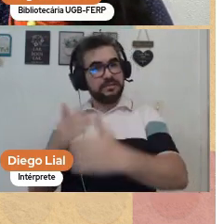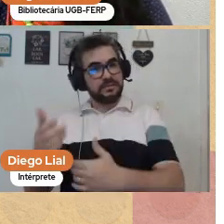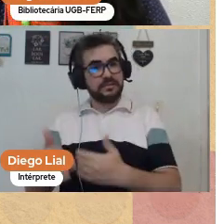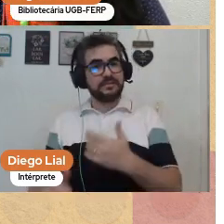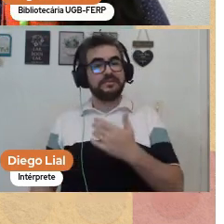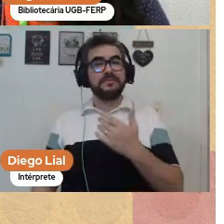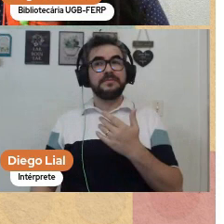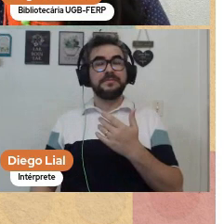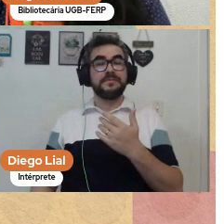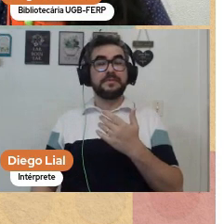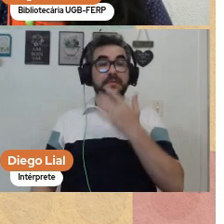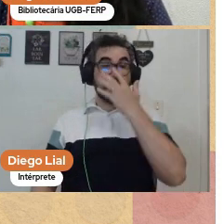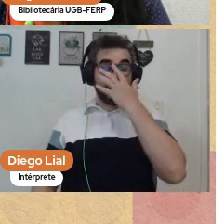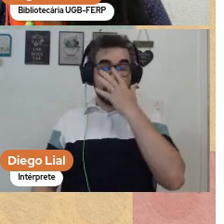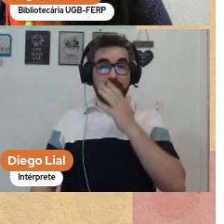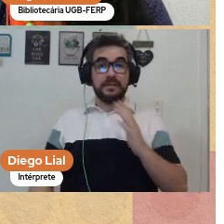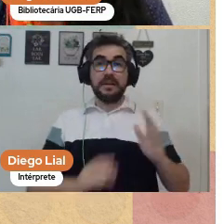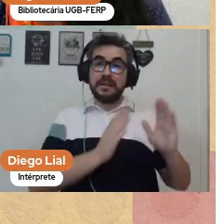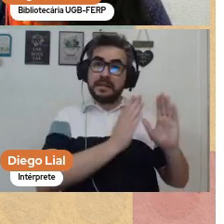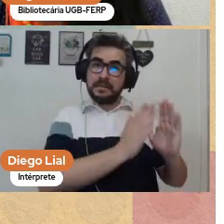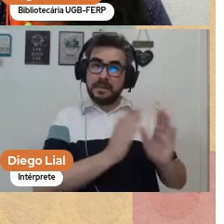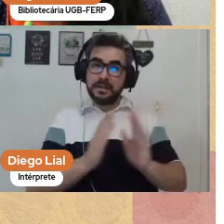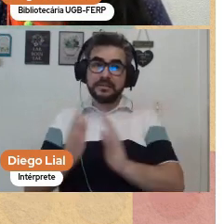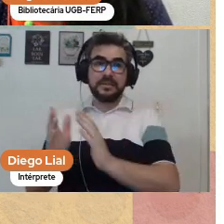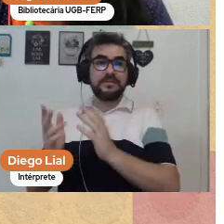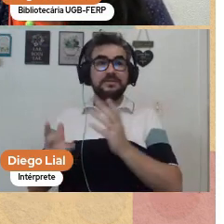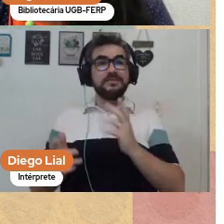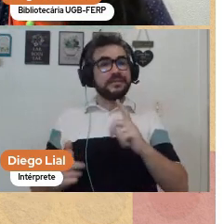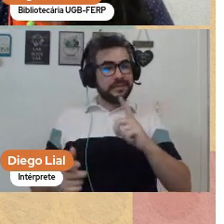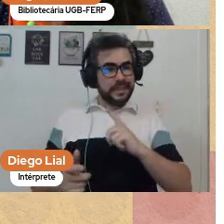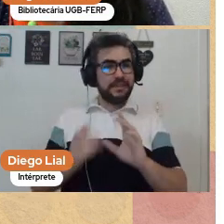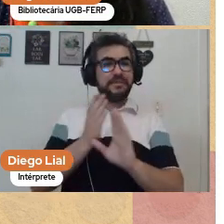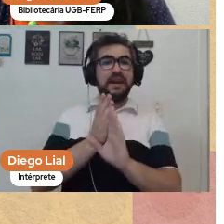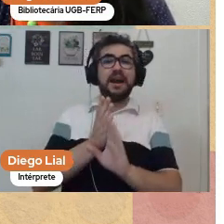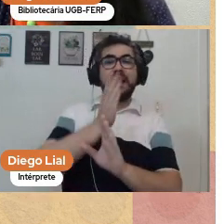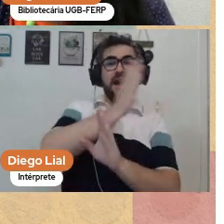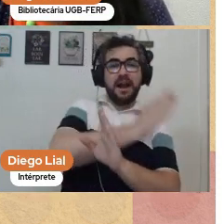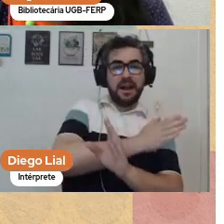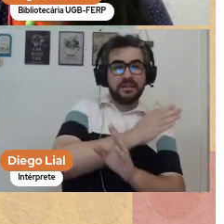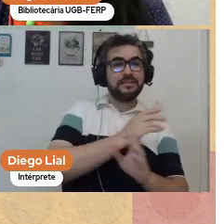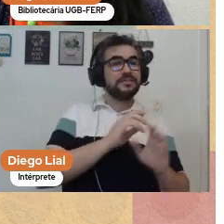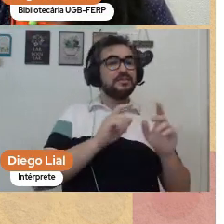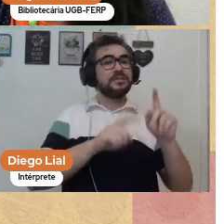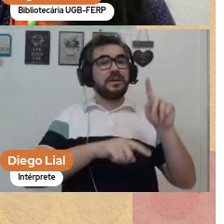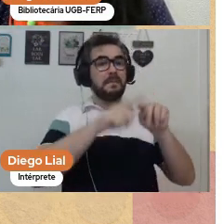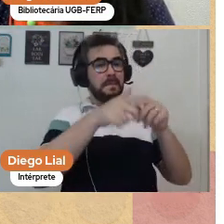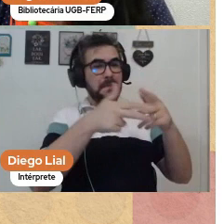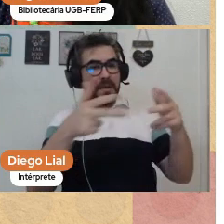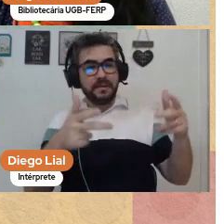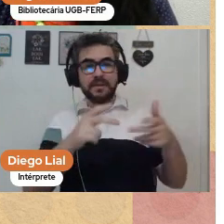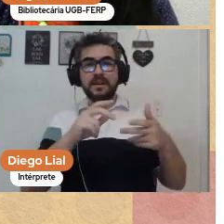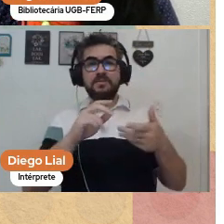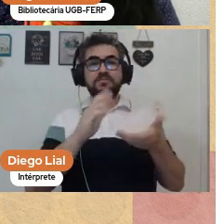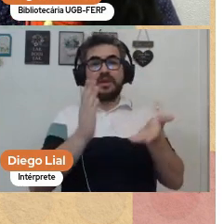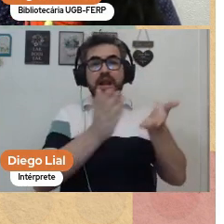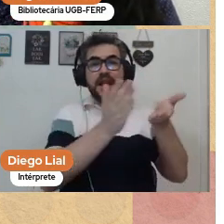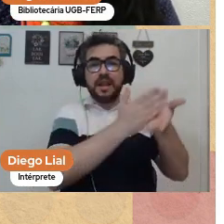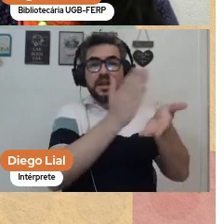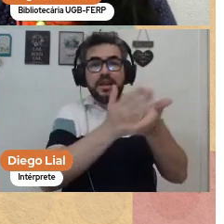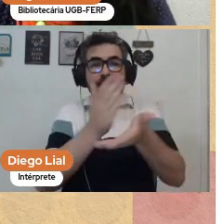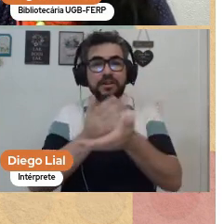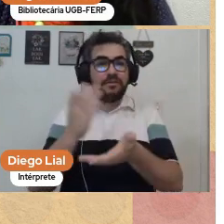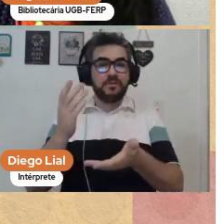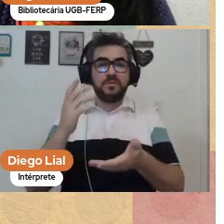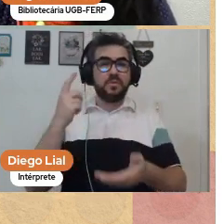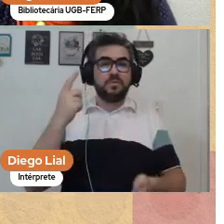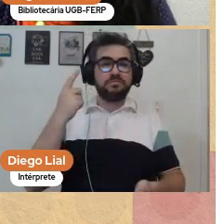contempla como que foi feito, teve um processo de digitalização dessas obras, desses documentos, desses objetos, como foi feito. Então, faz